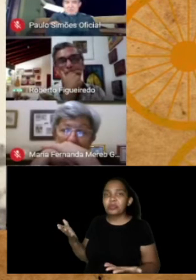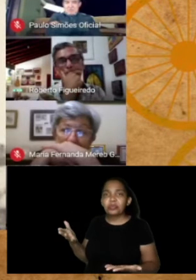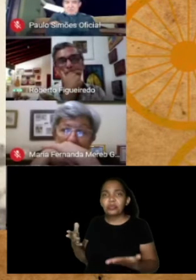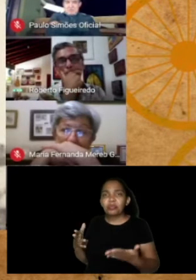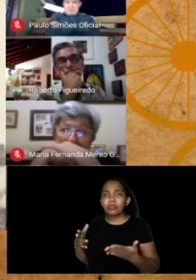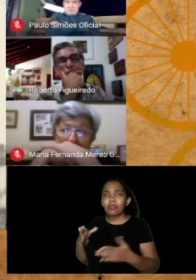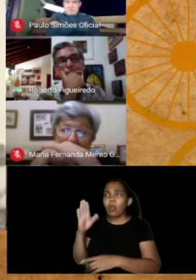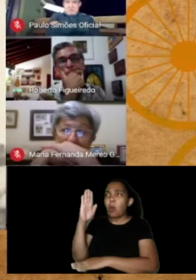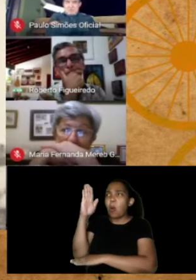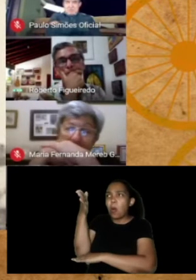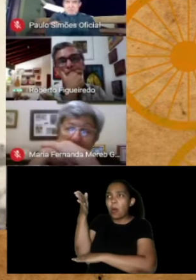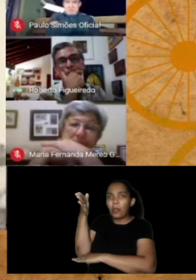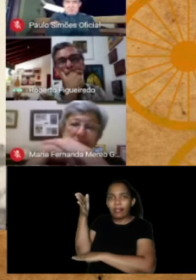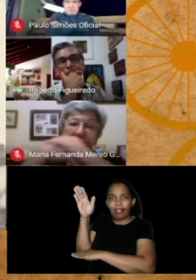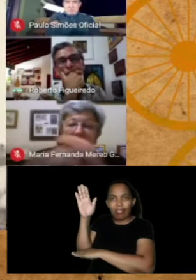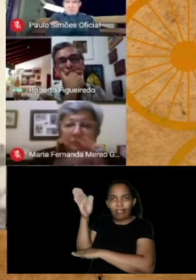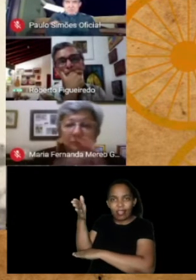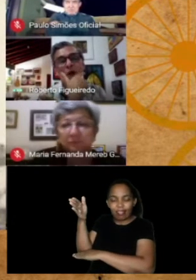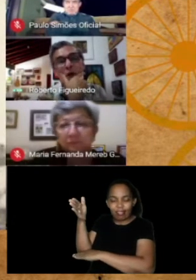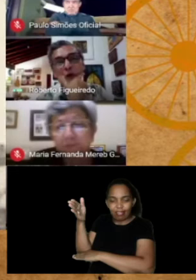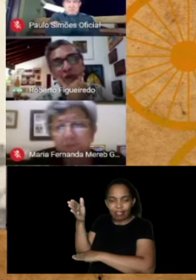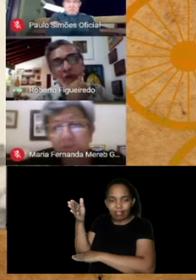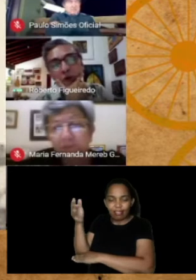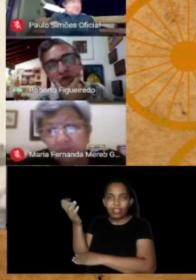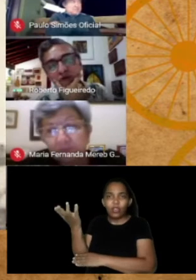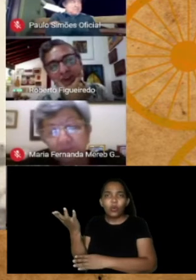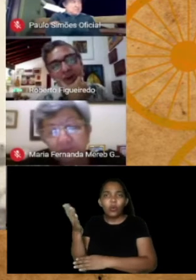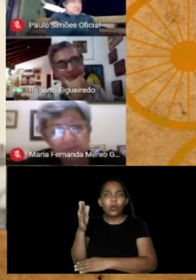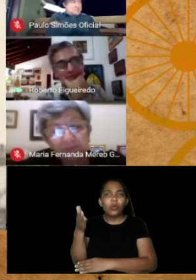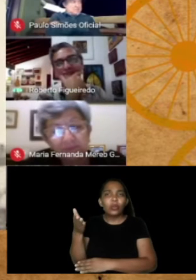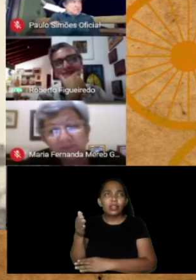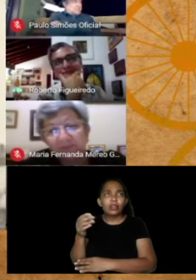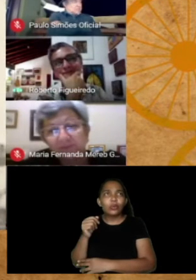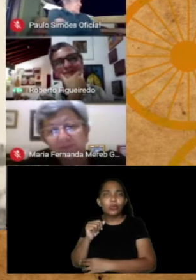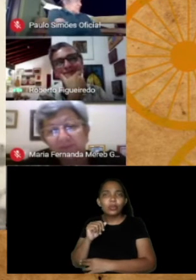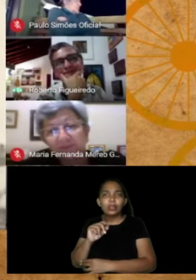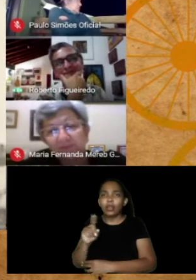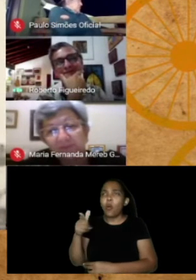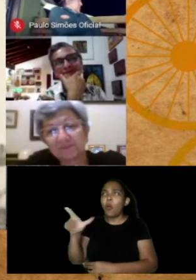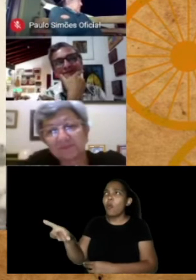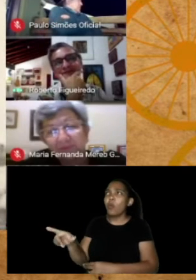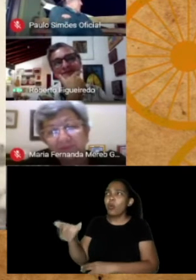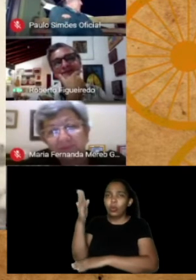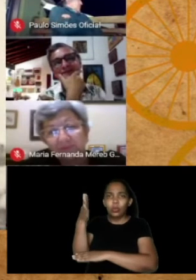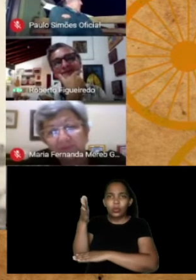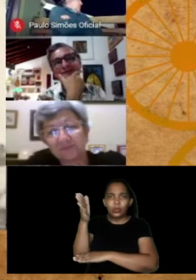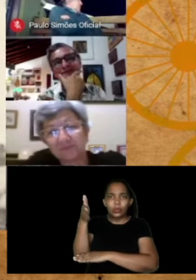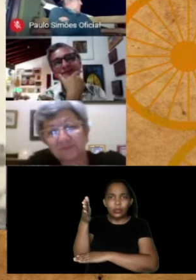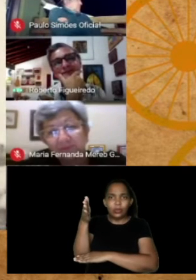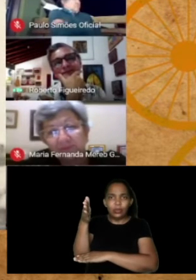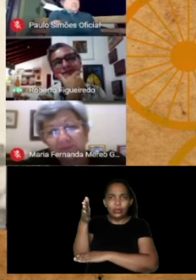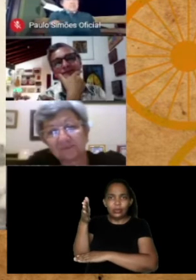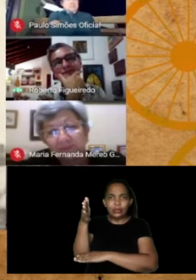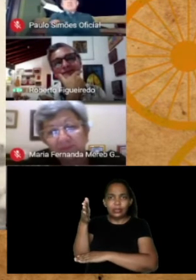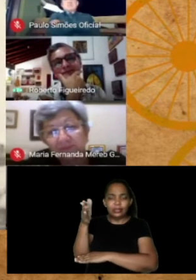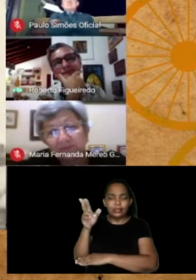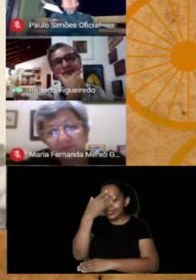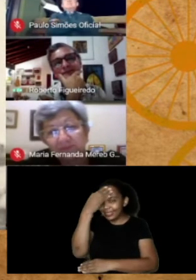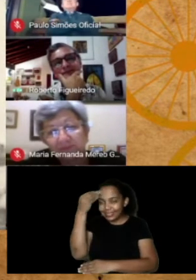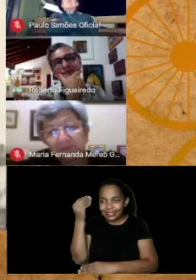hotel ali, no hotel, não, no... Hotel Continental? Não, no hotel grande lá, caramba, como que eu esqueço o nome? O